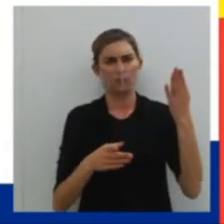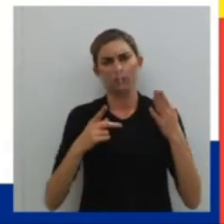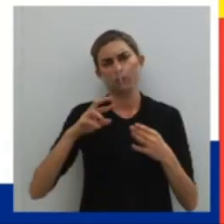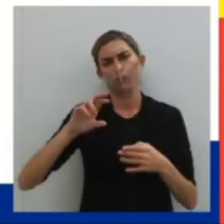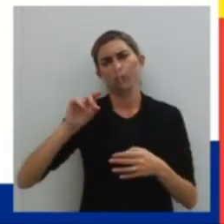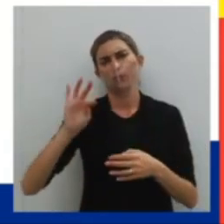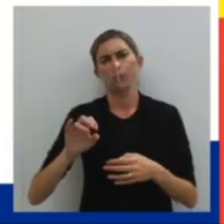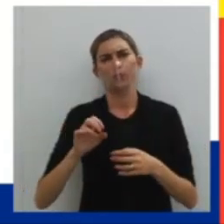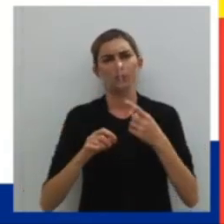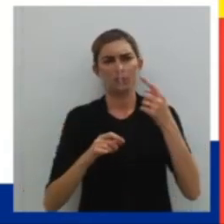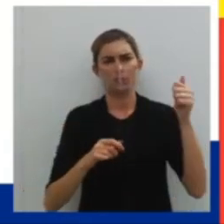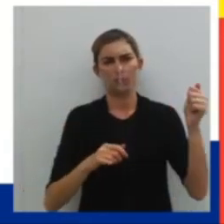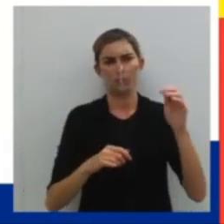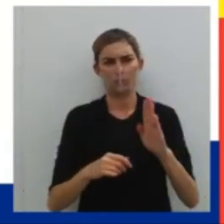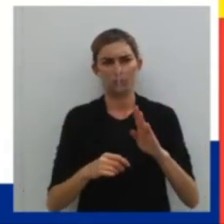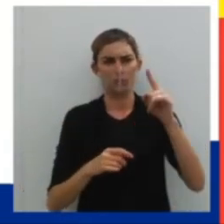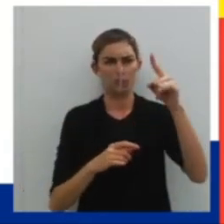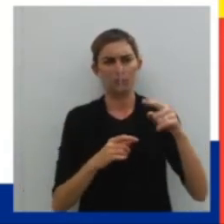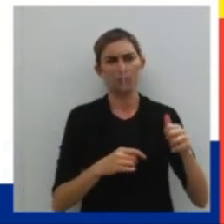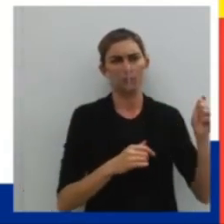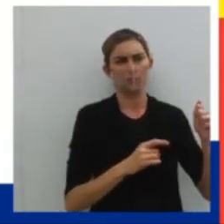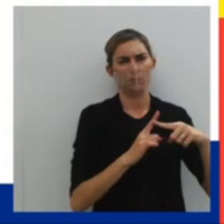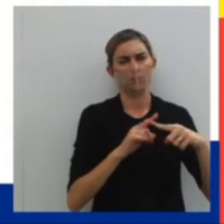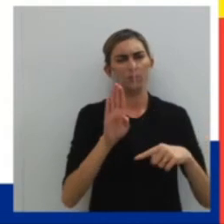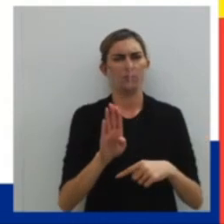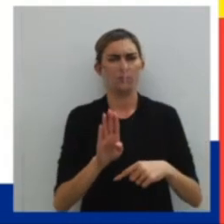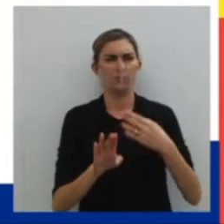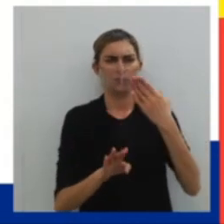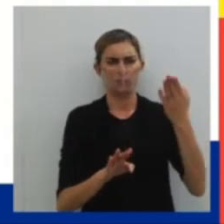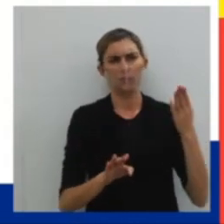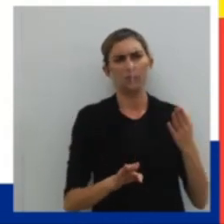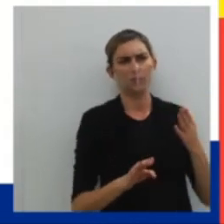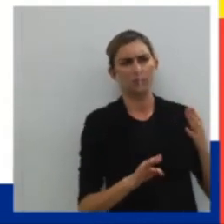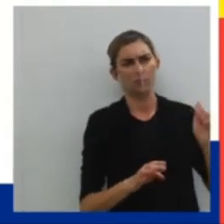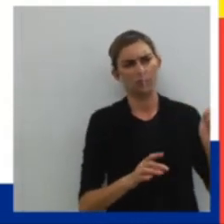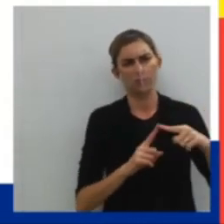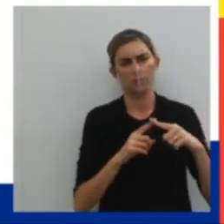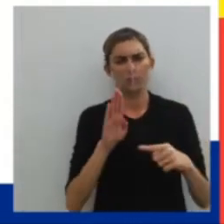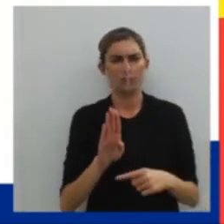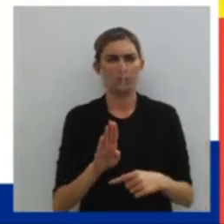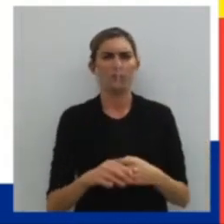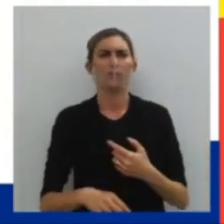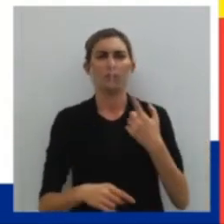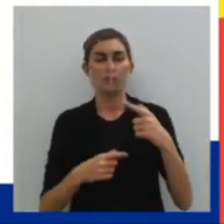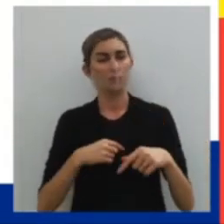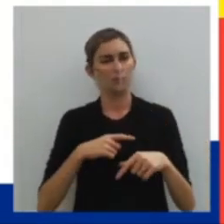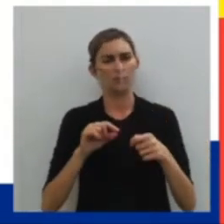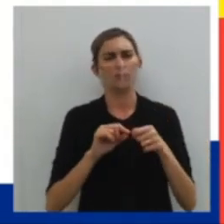produto cartesiano AB, olha o símbolo dele aqui, ó, AXB, A vezes B, o produto cartesiano, eu